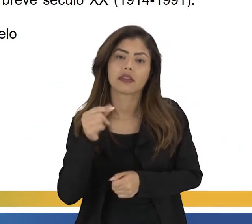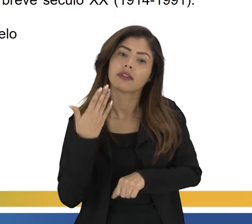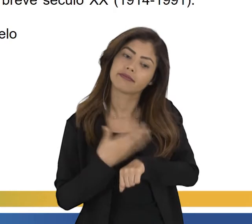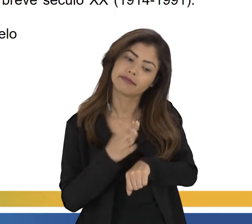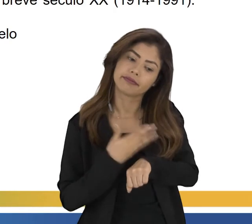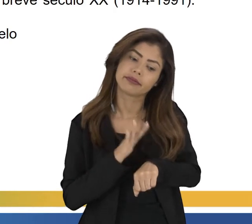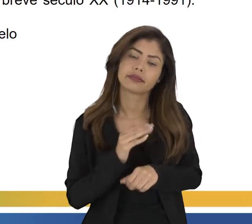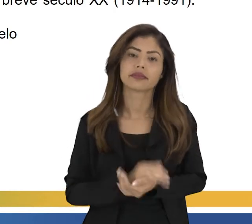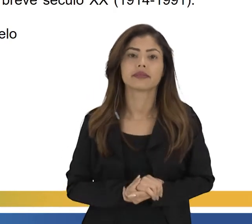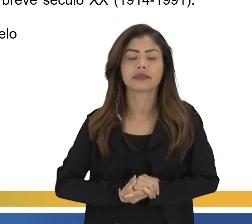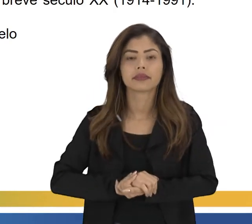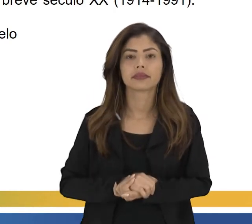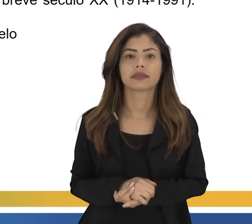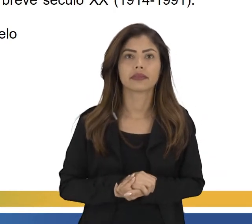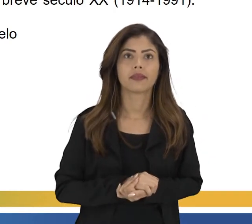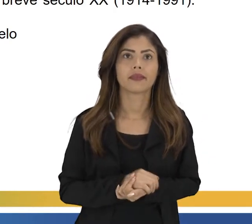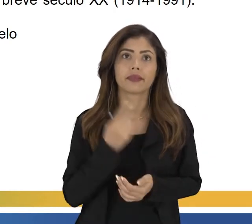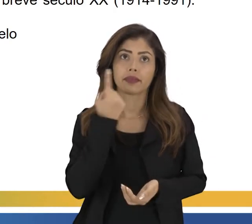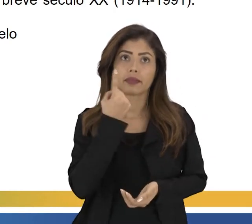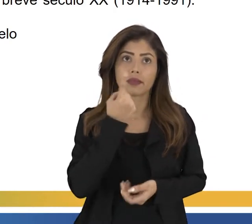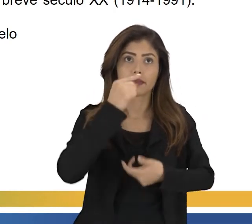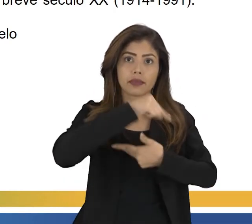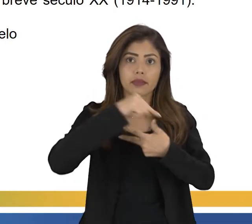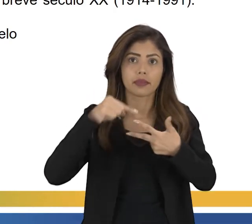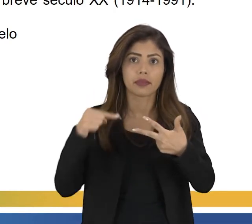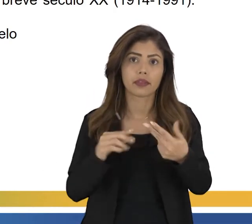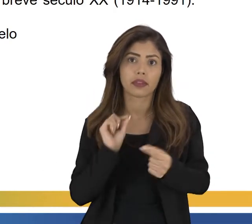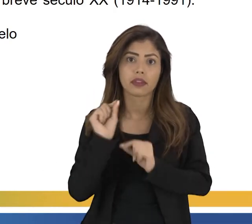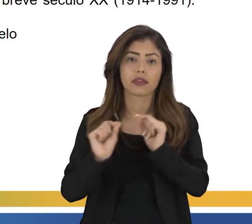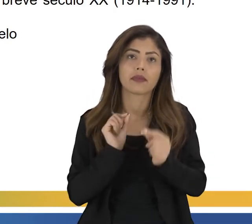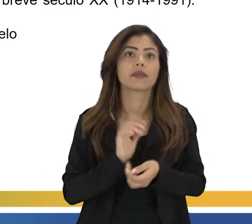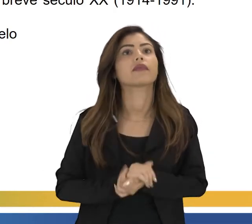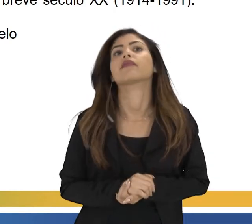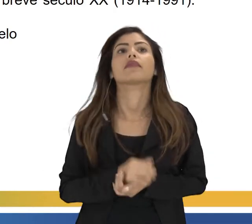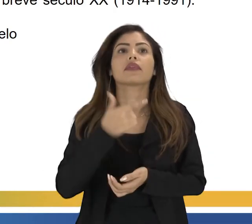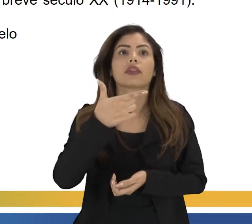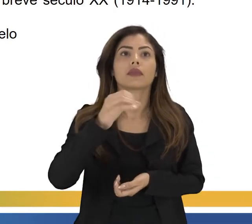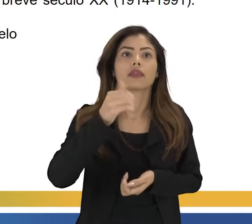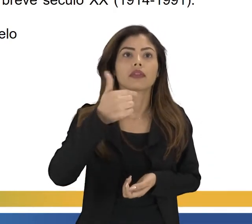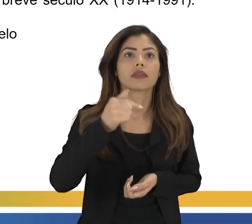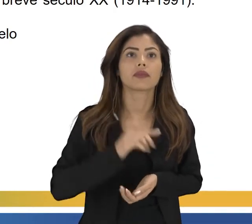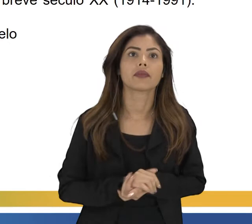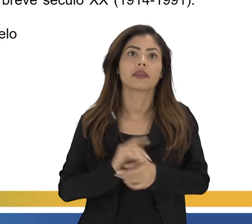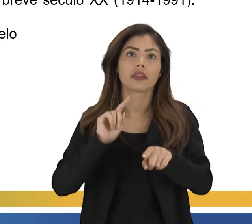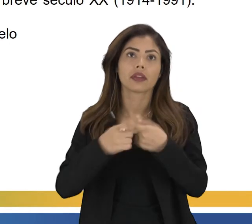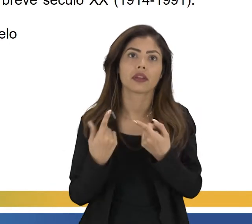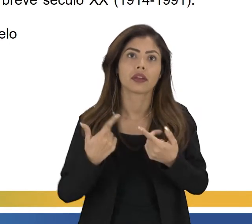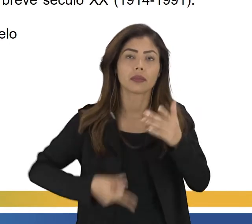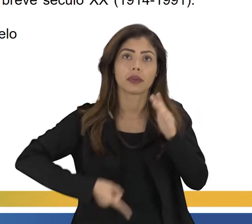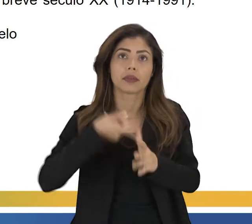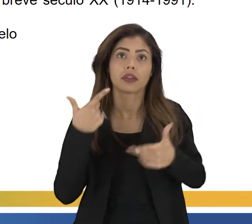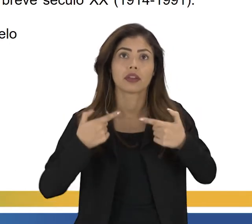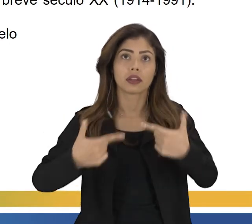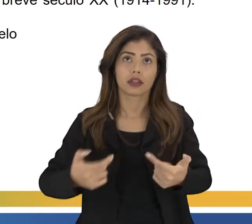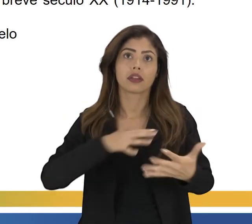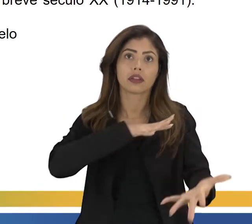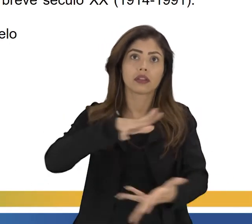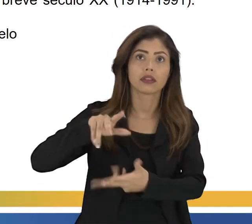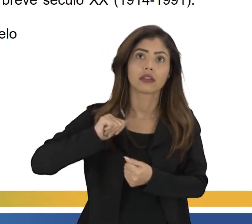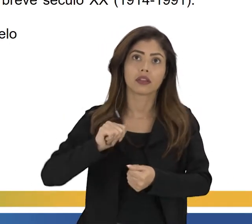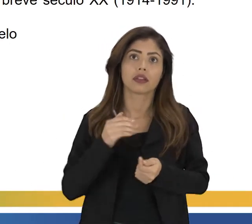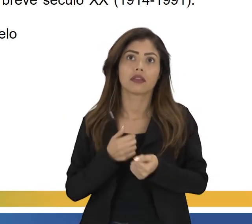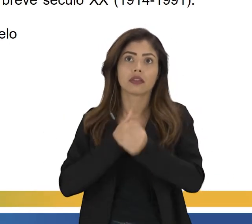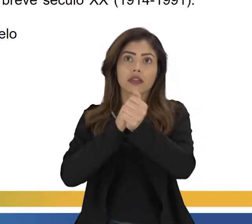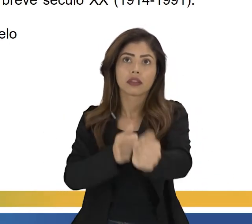exercitando, né? Uma questão do Enem de 2017. Mas a Primeira Guerra Mundial